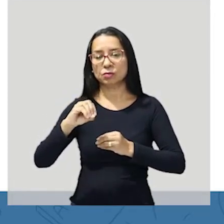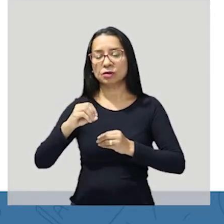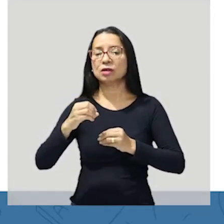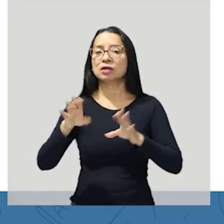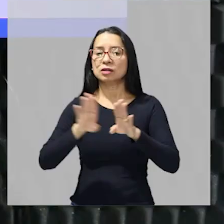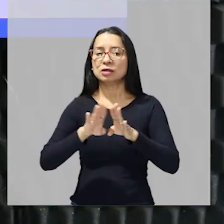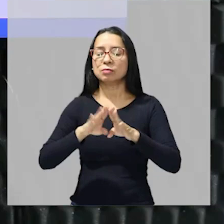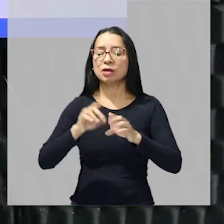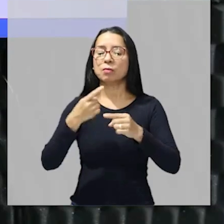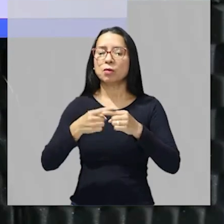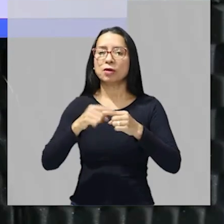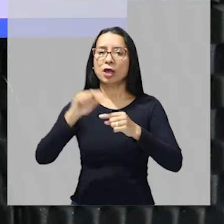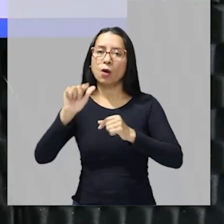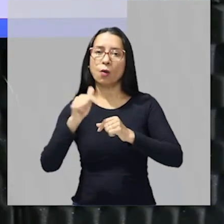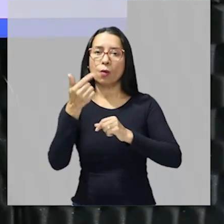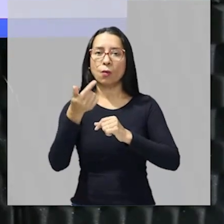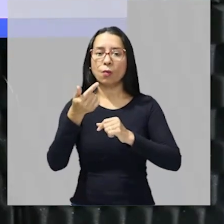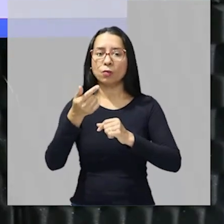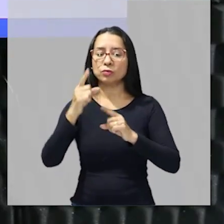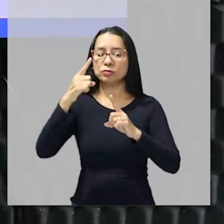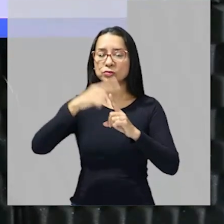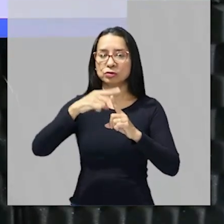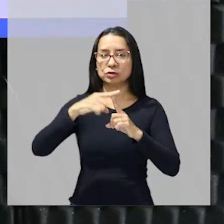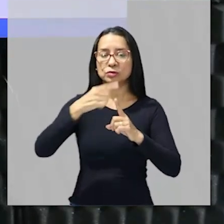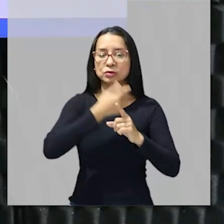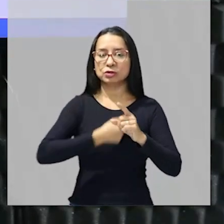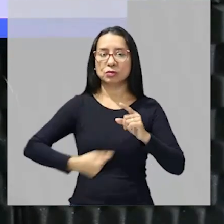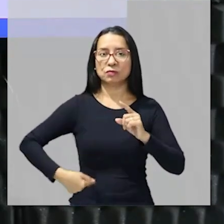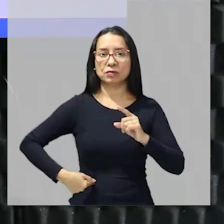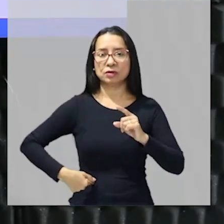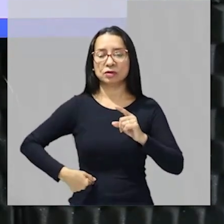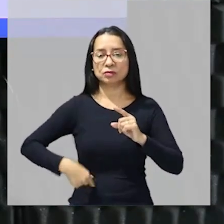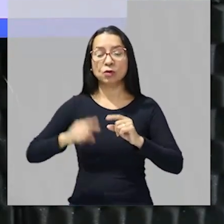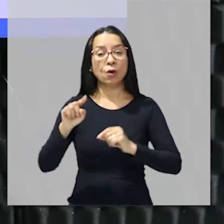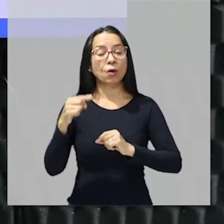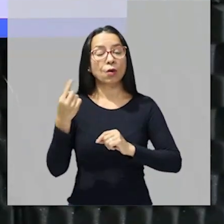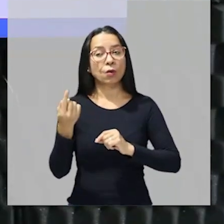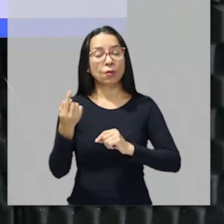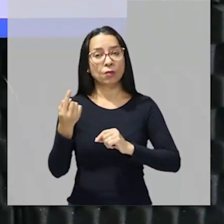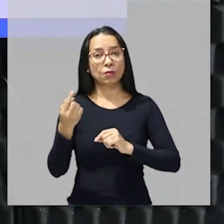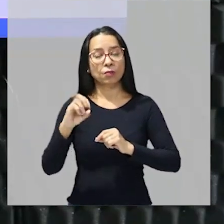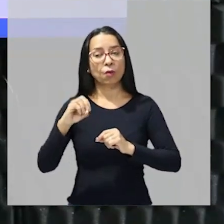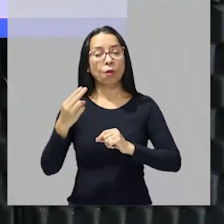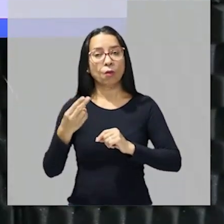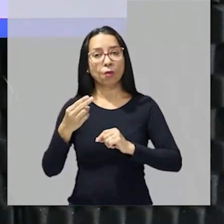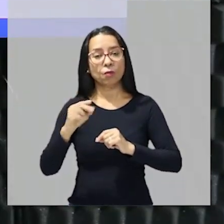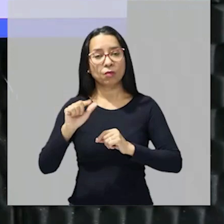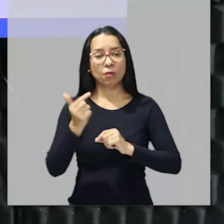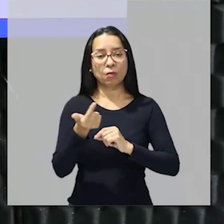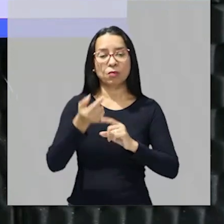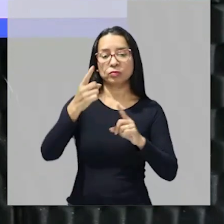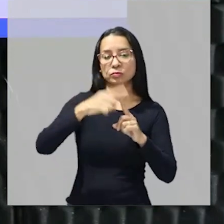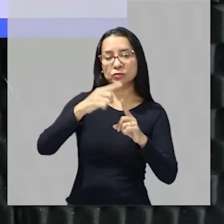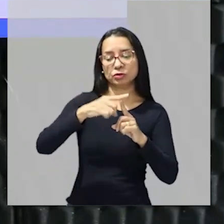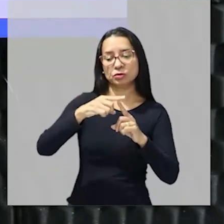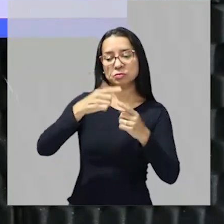modelos, basicamente de governos, ou até mesmo de outros tipos de perseguição. Então, resposta letra